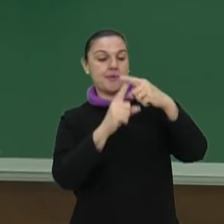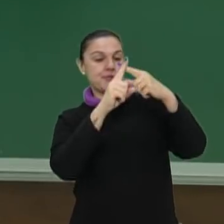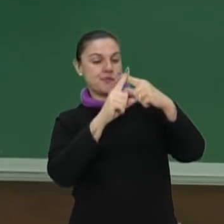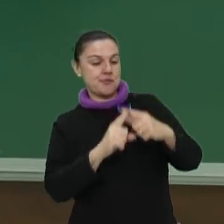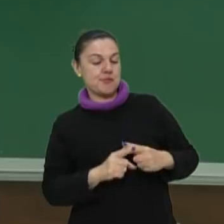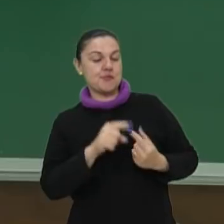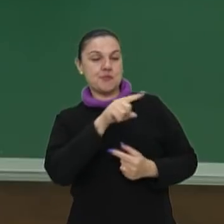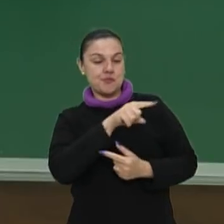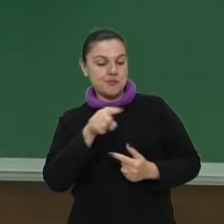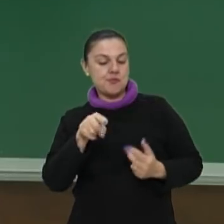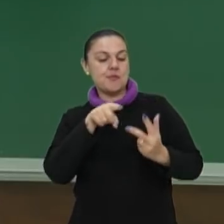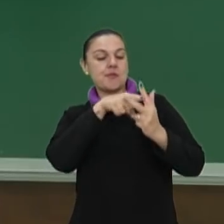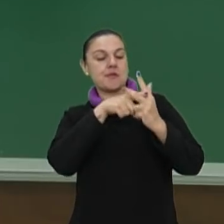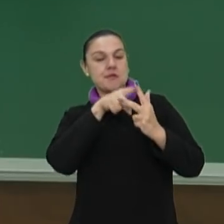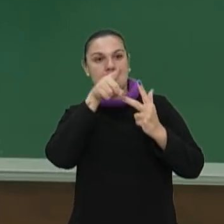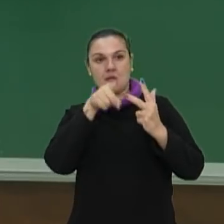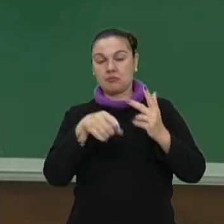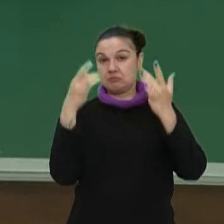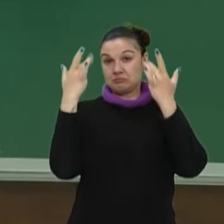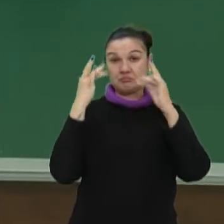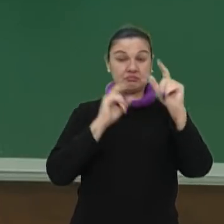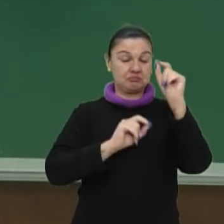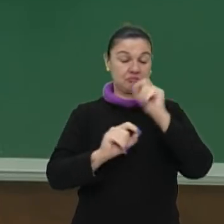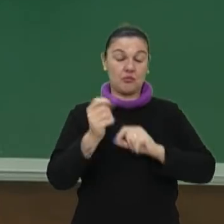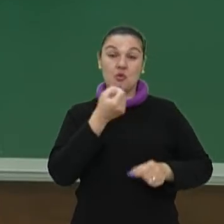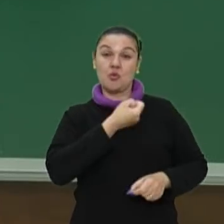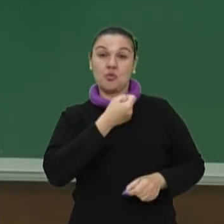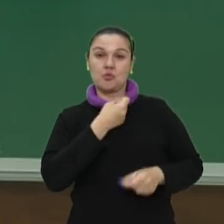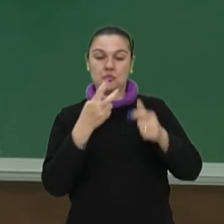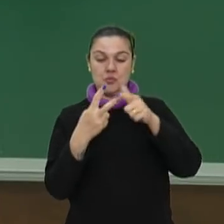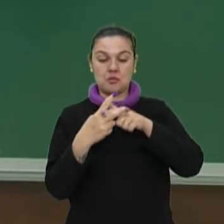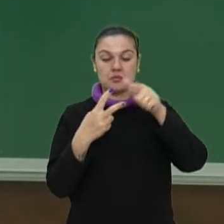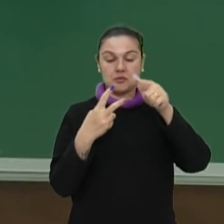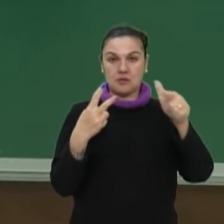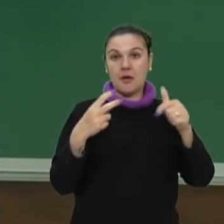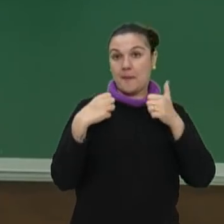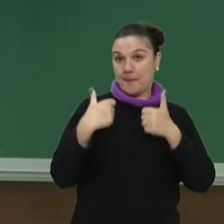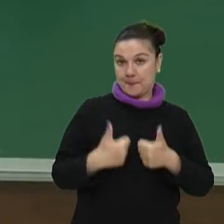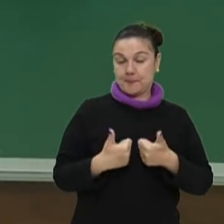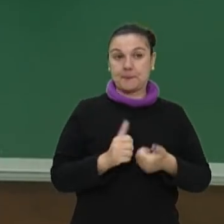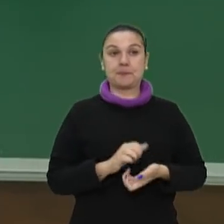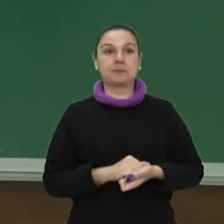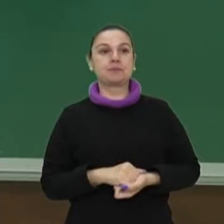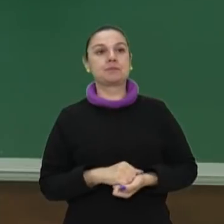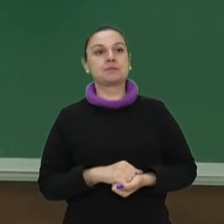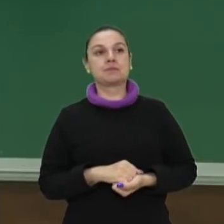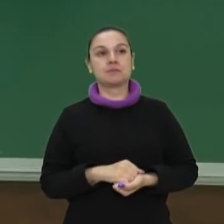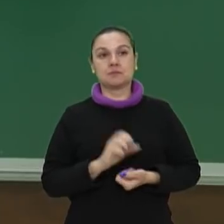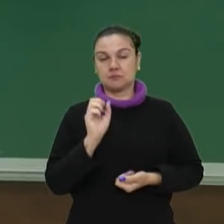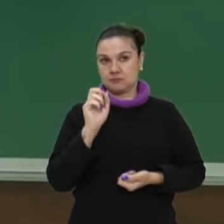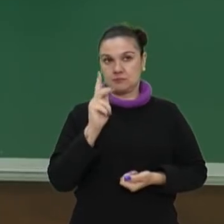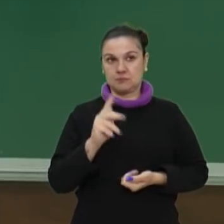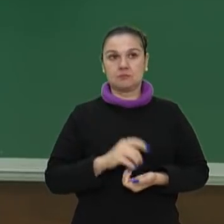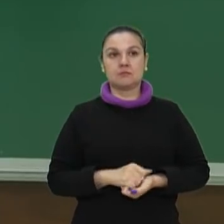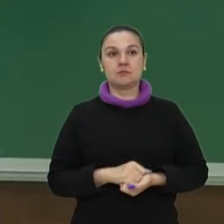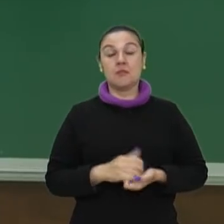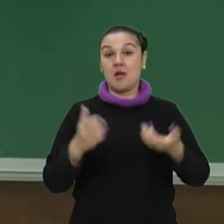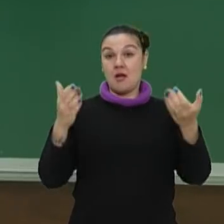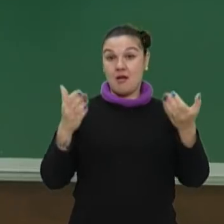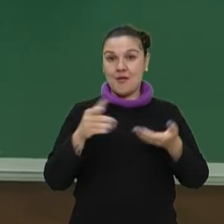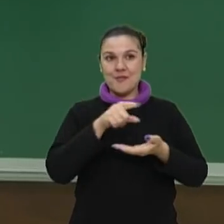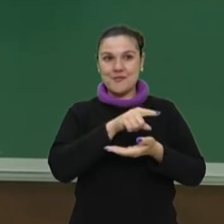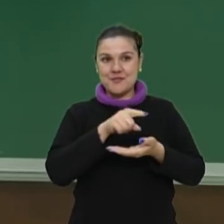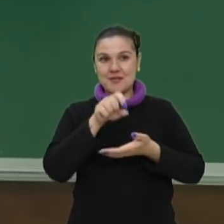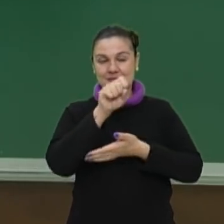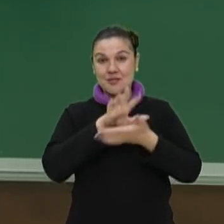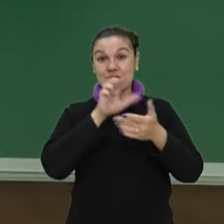produto das duas raízes sem sequer saber quem é ou quais são essas raízes. Beleza? Ok. E aí eu